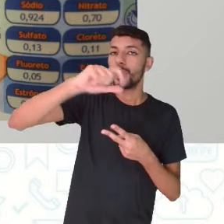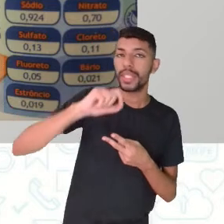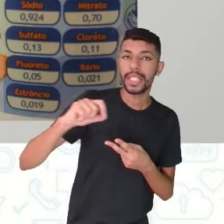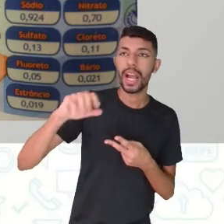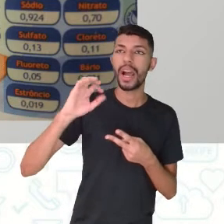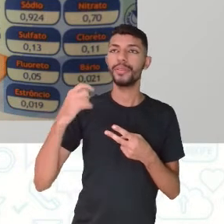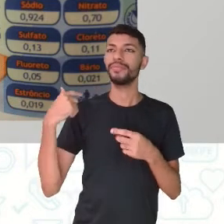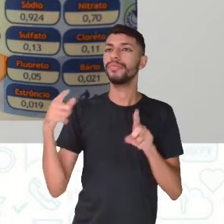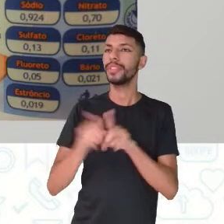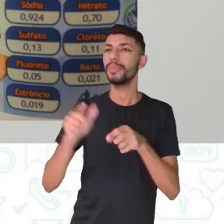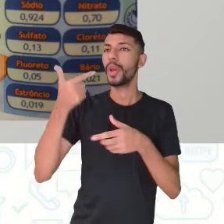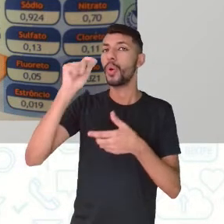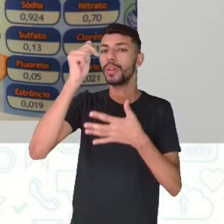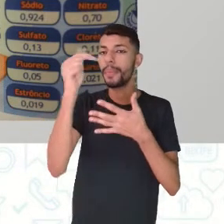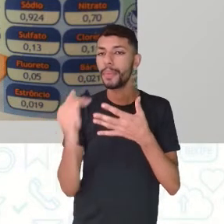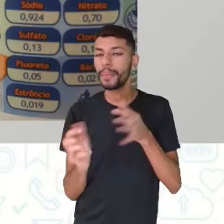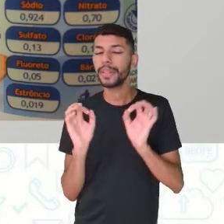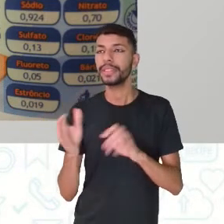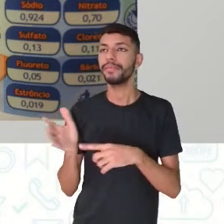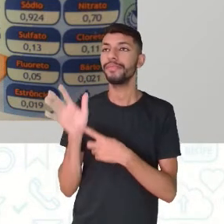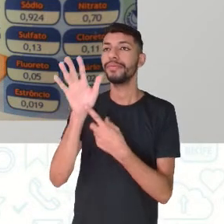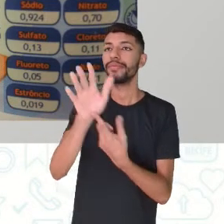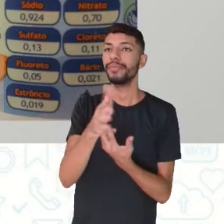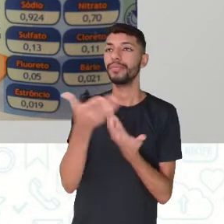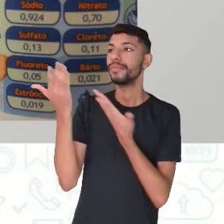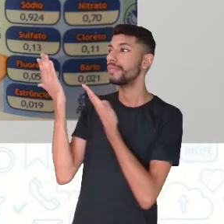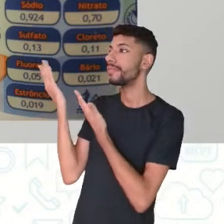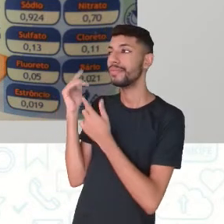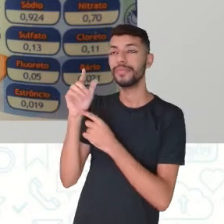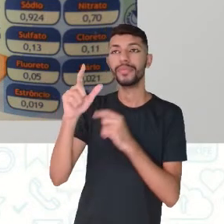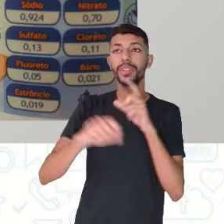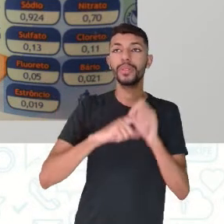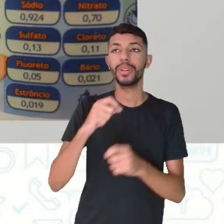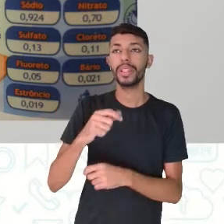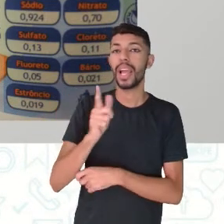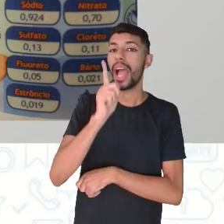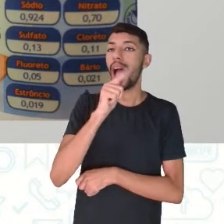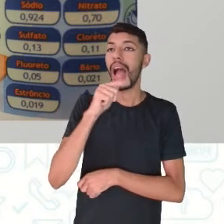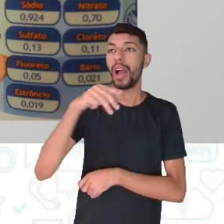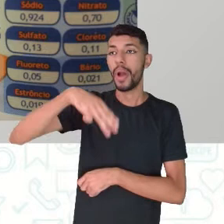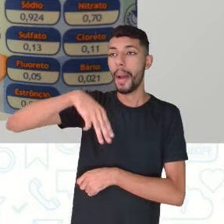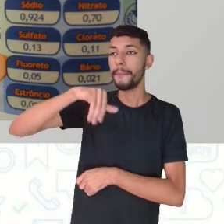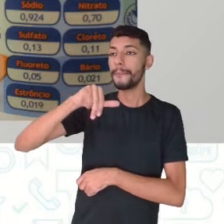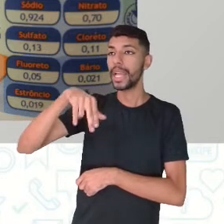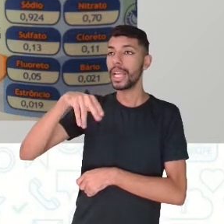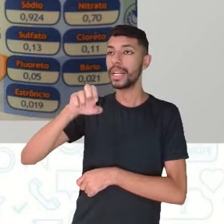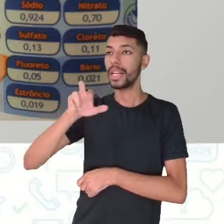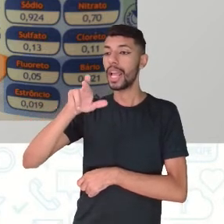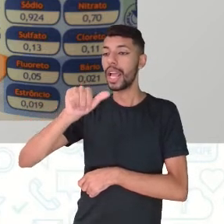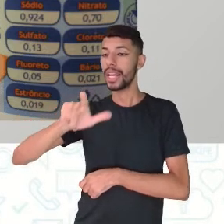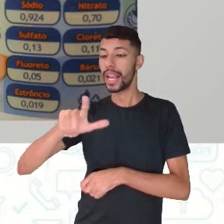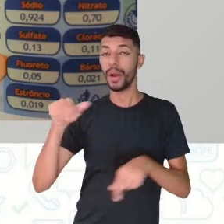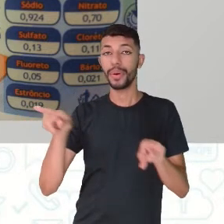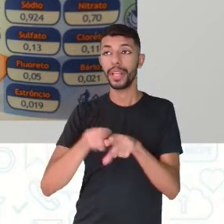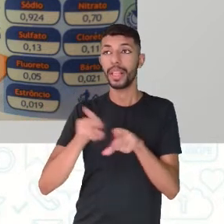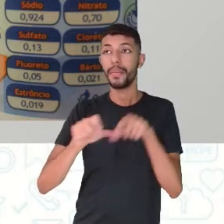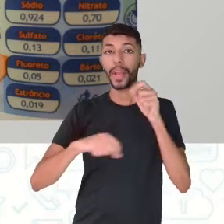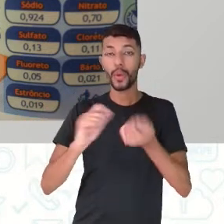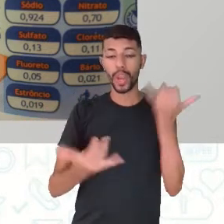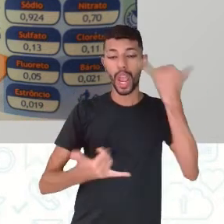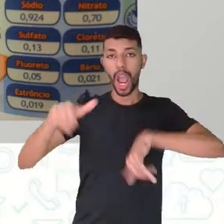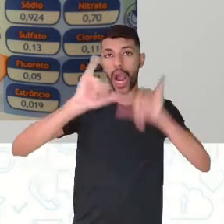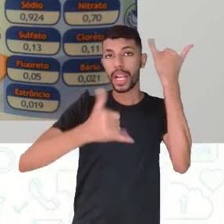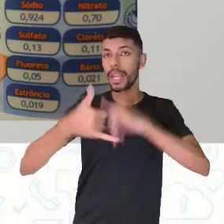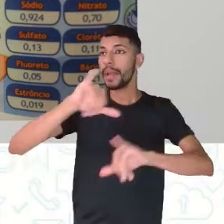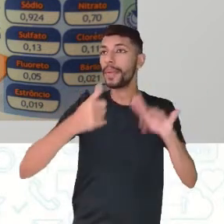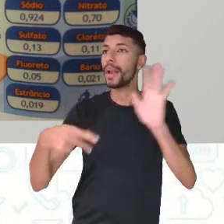aí, outros elementos. E aqui eu trago para vocês a água mineral e a composição química dessa água